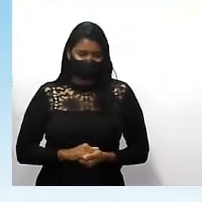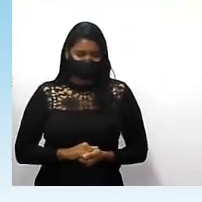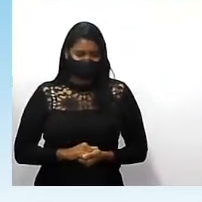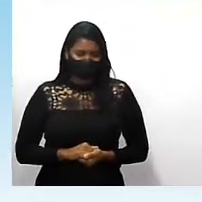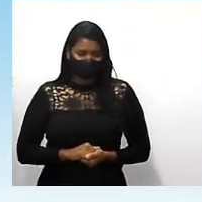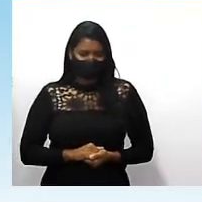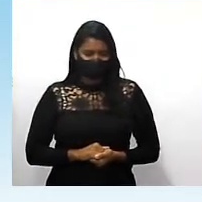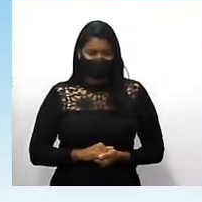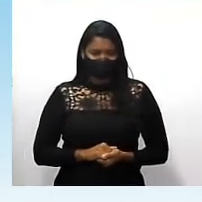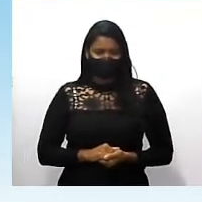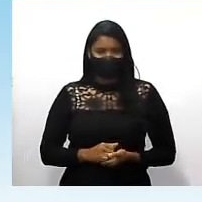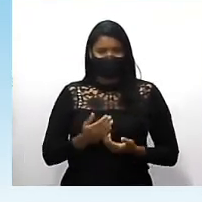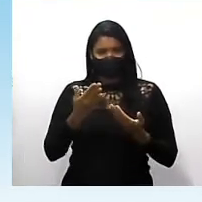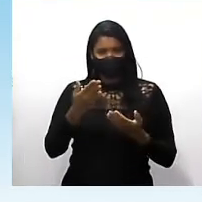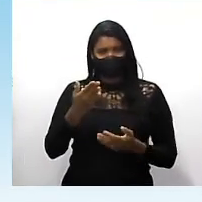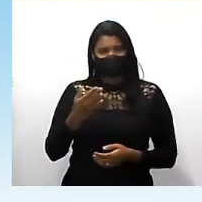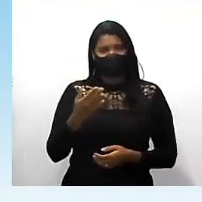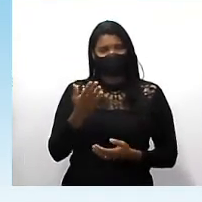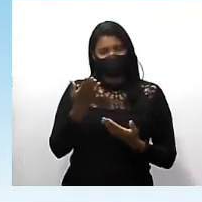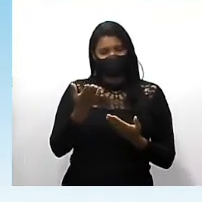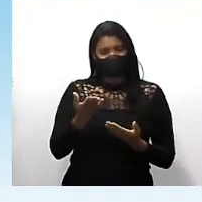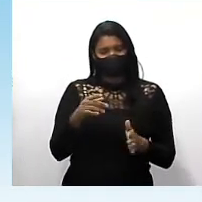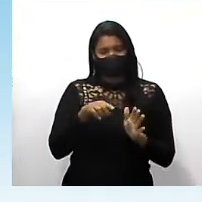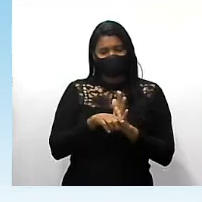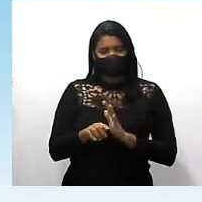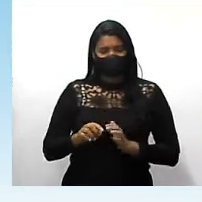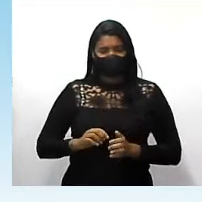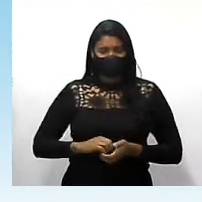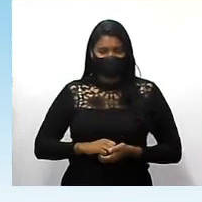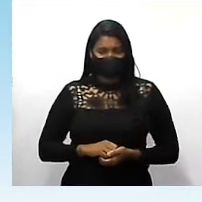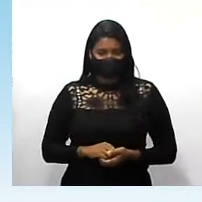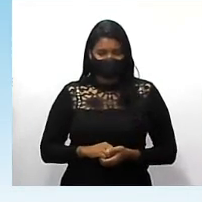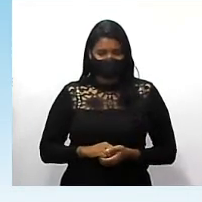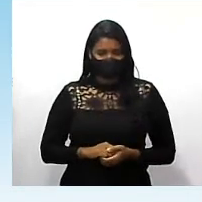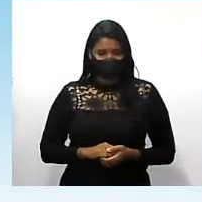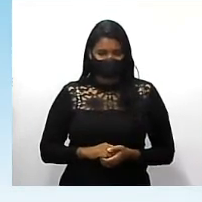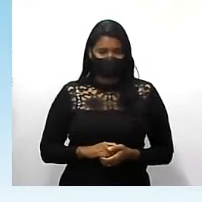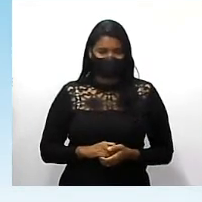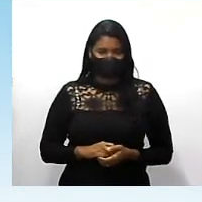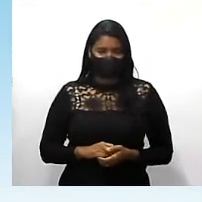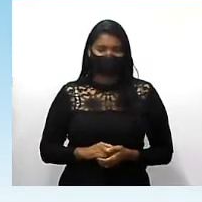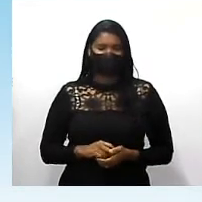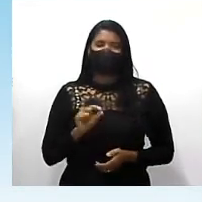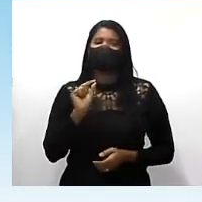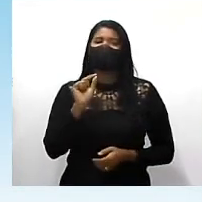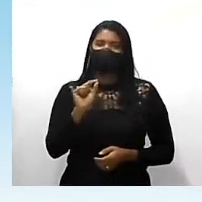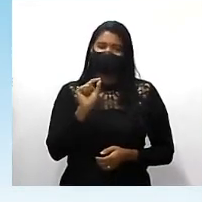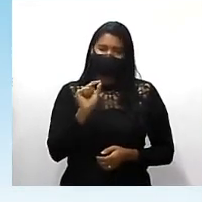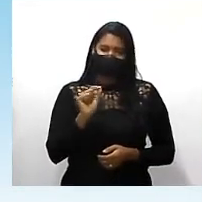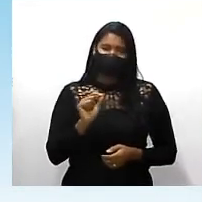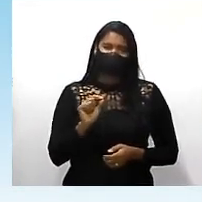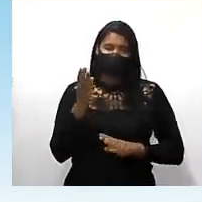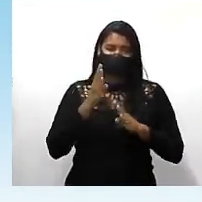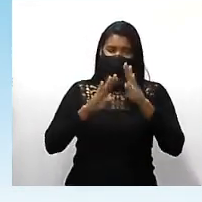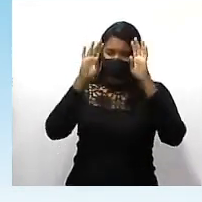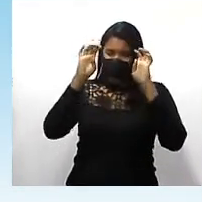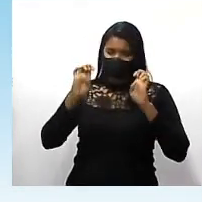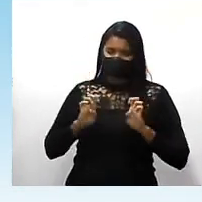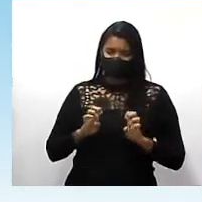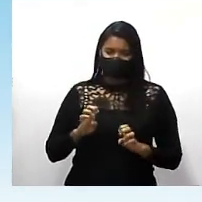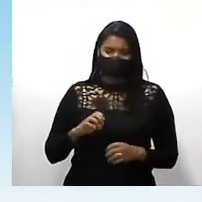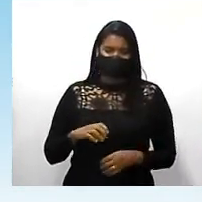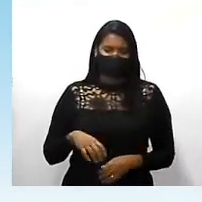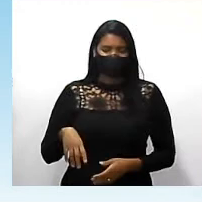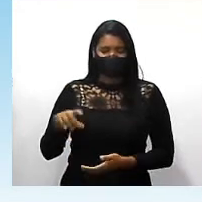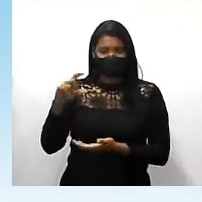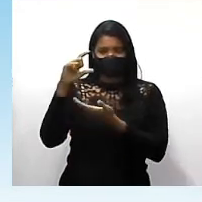que deve sair na sua mente. Qual é a pergunta? Isso mesmo, o que é bioética? A palavra bioética